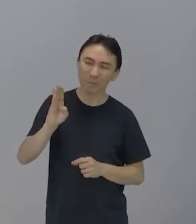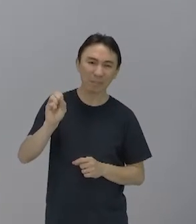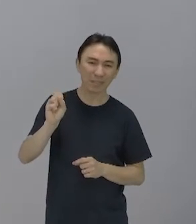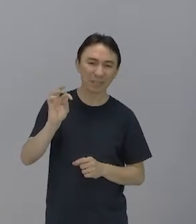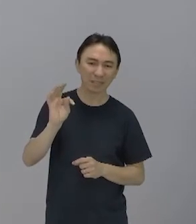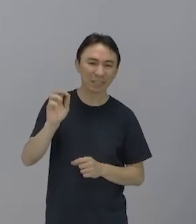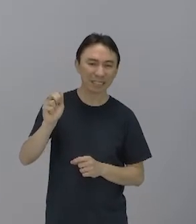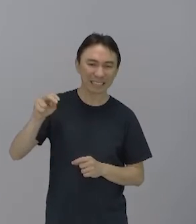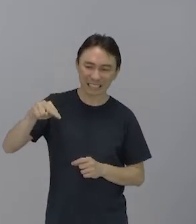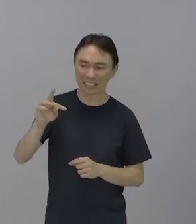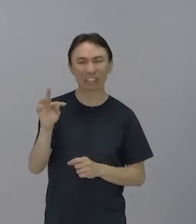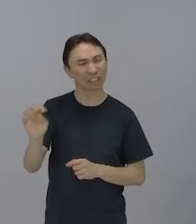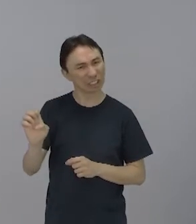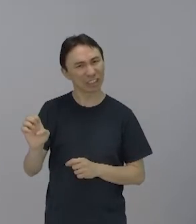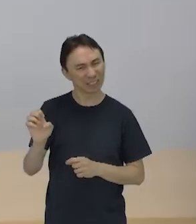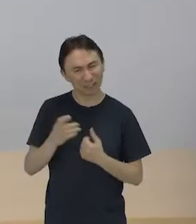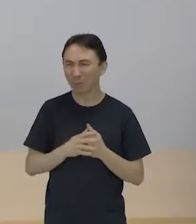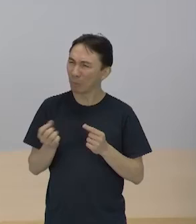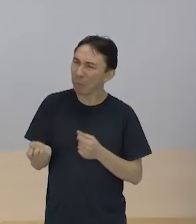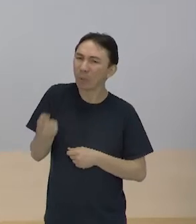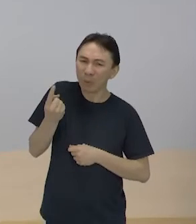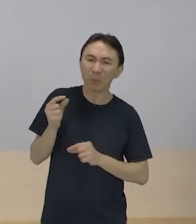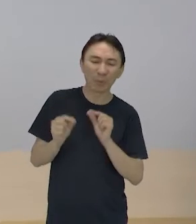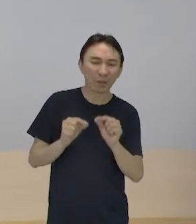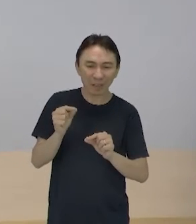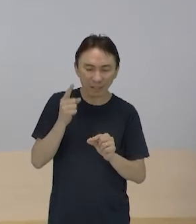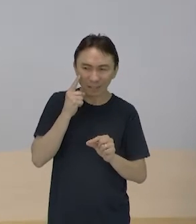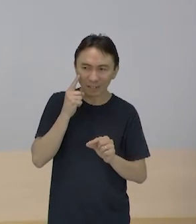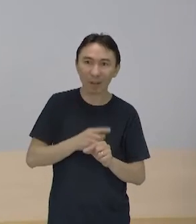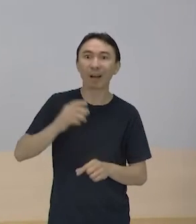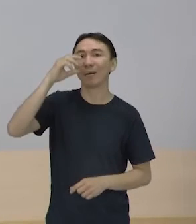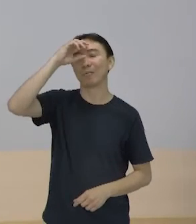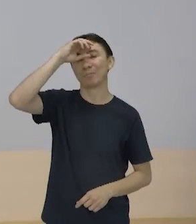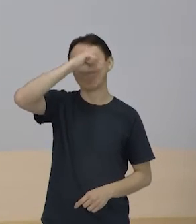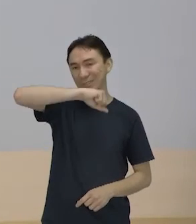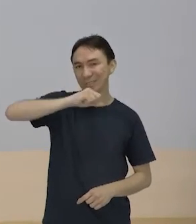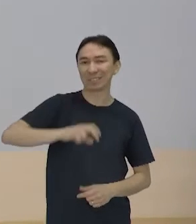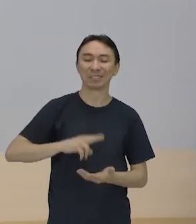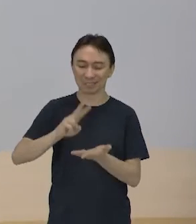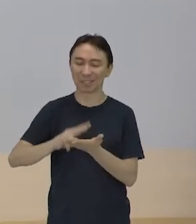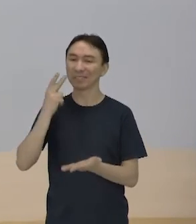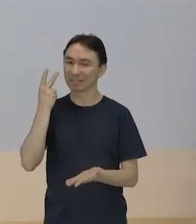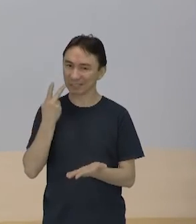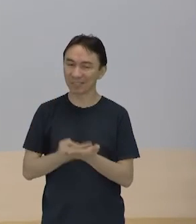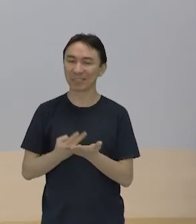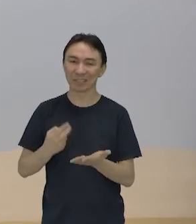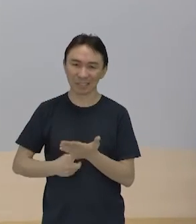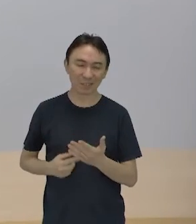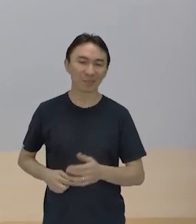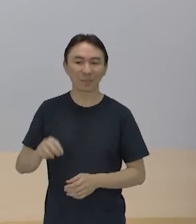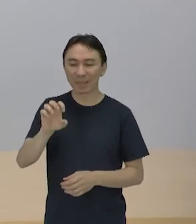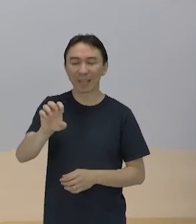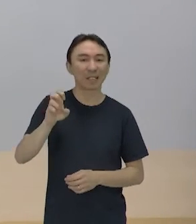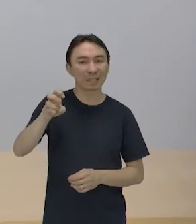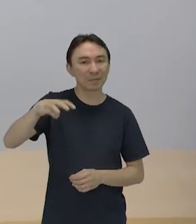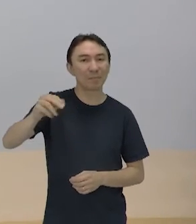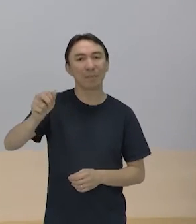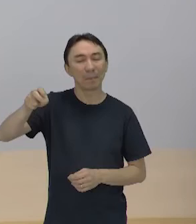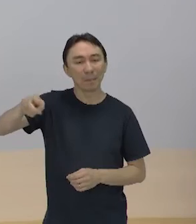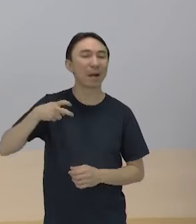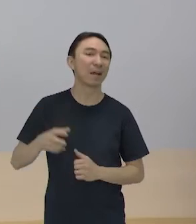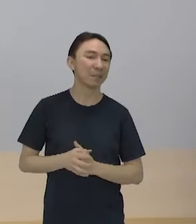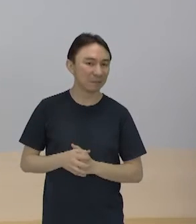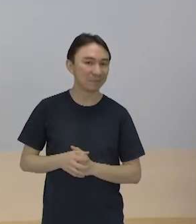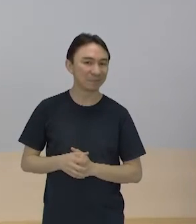tem algumas perguntas no chat, né, Rosana? Yes. O Mário, o Flávio Conte, ele está